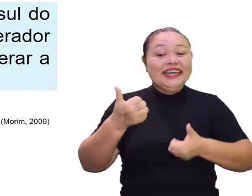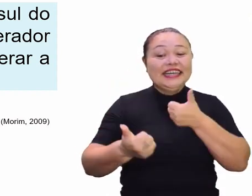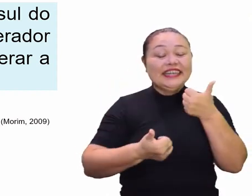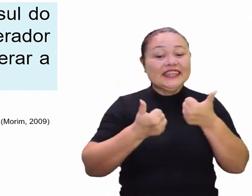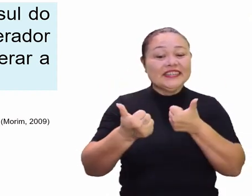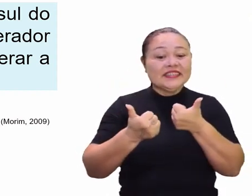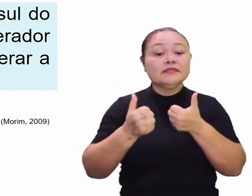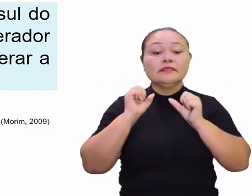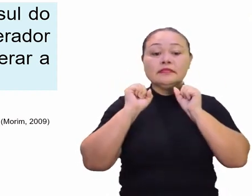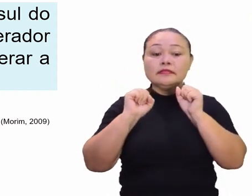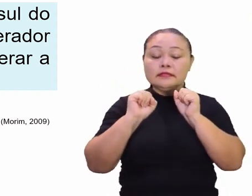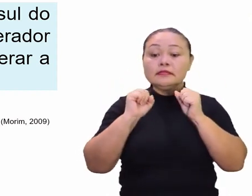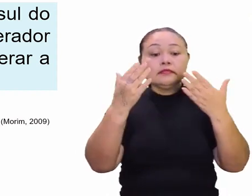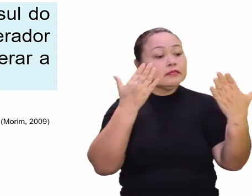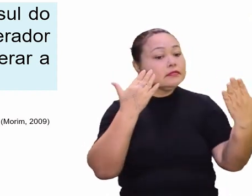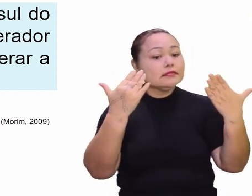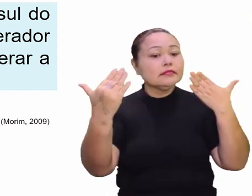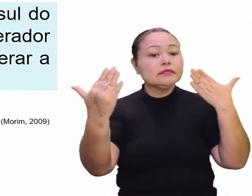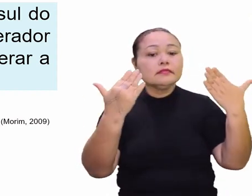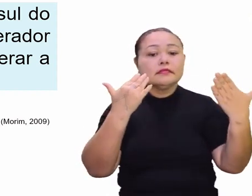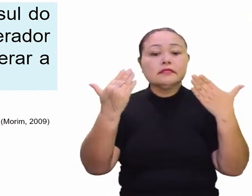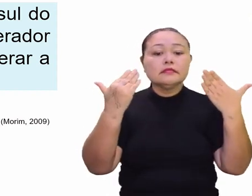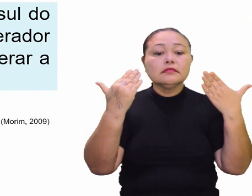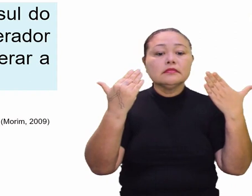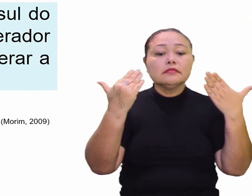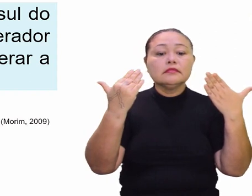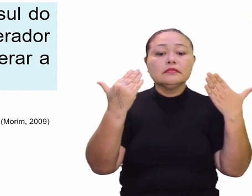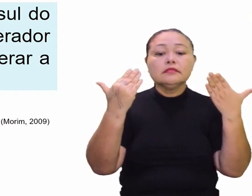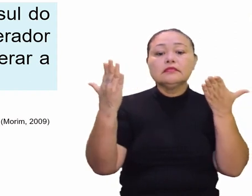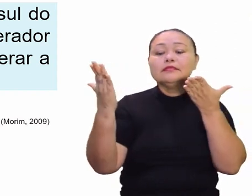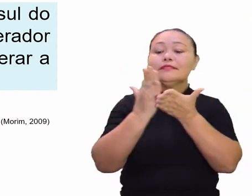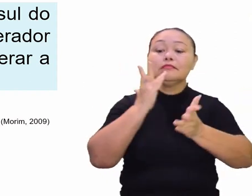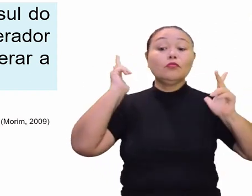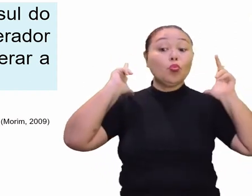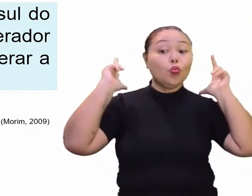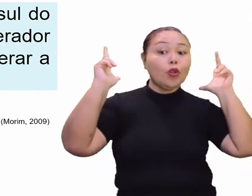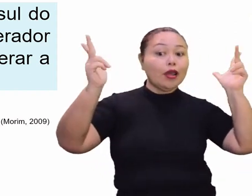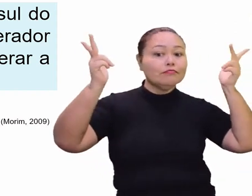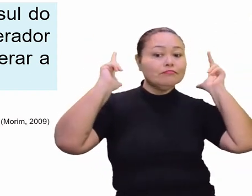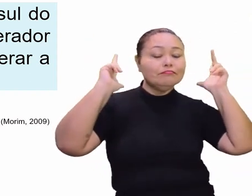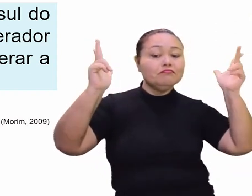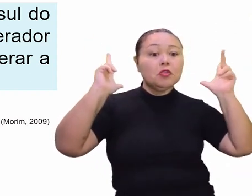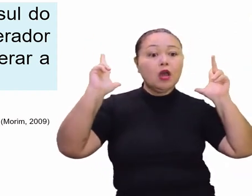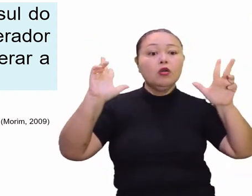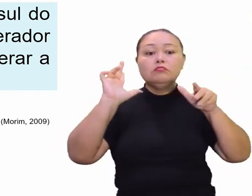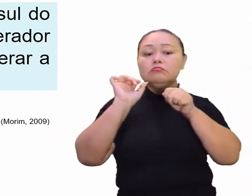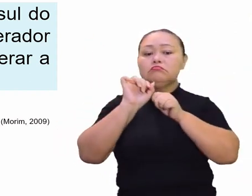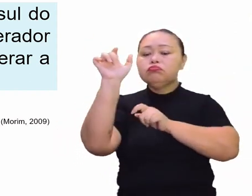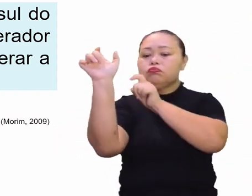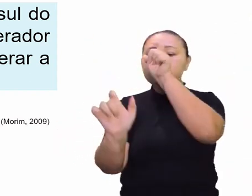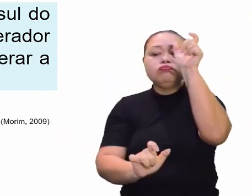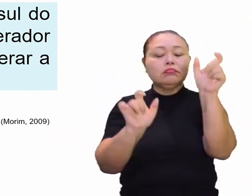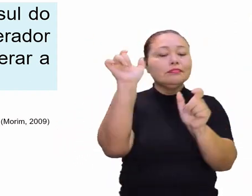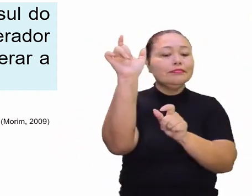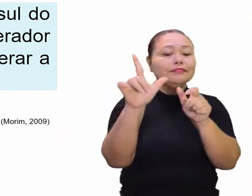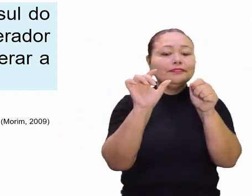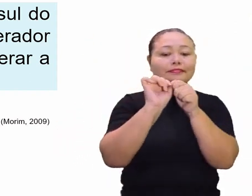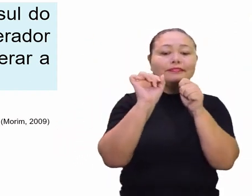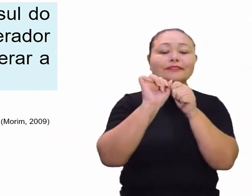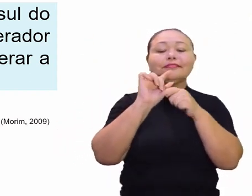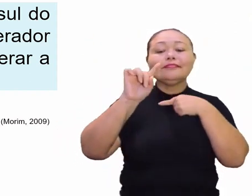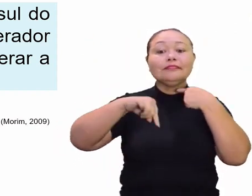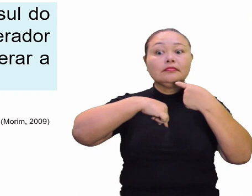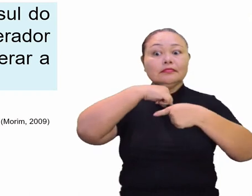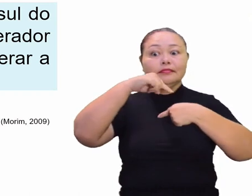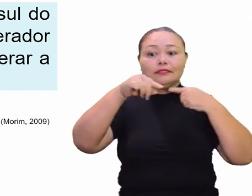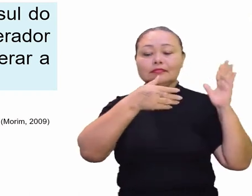Beleza, então ela pode ser comparada às de um livro de aventura, tanto que são os personagens